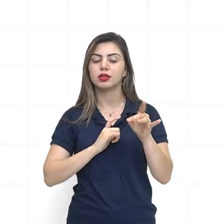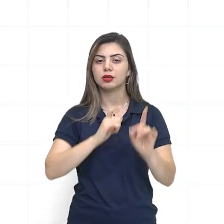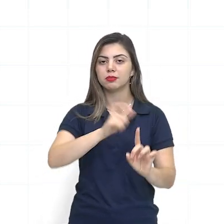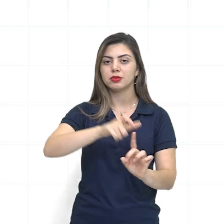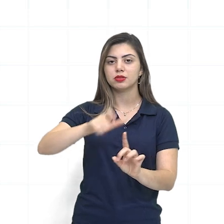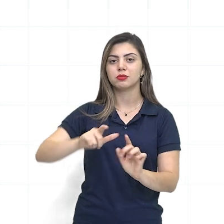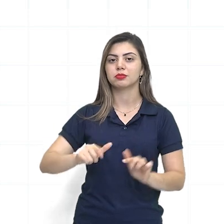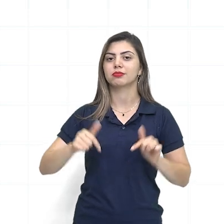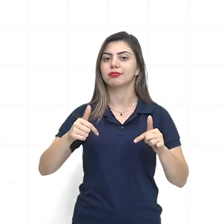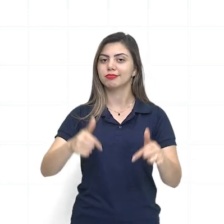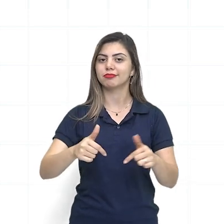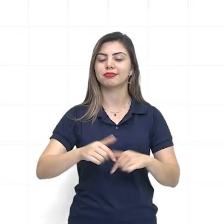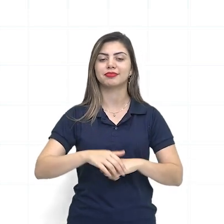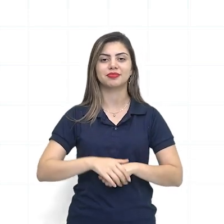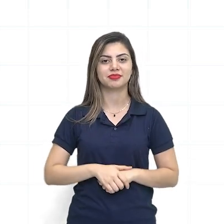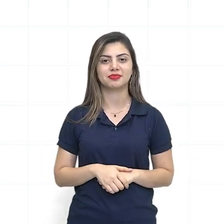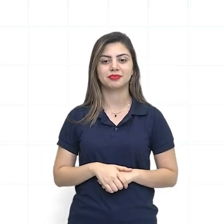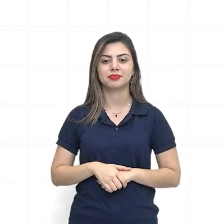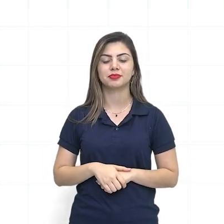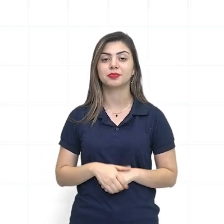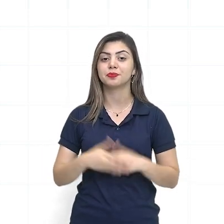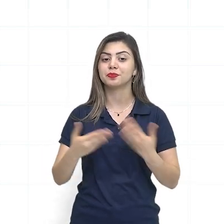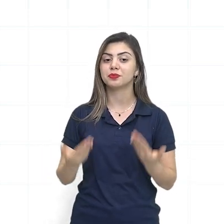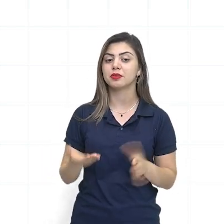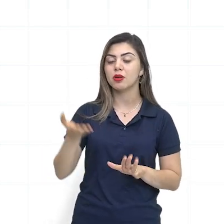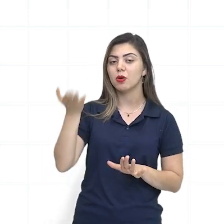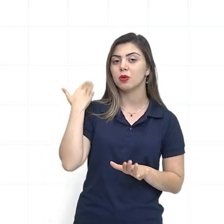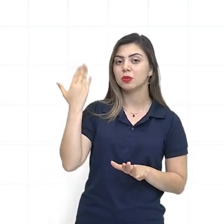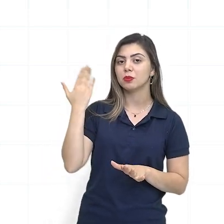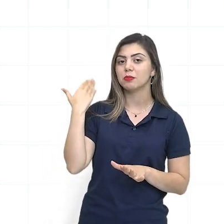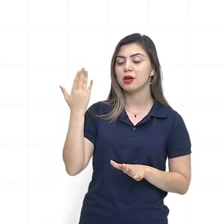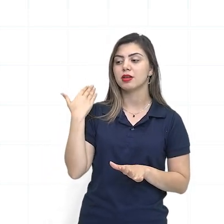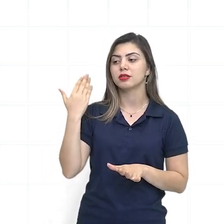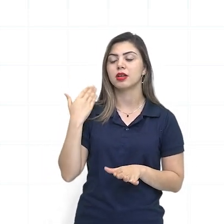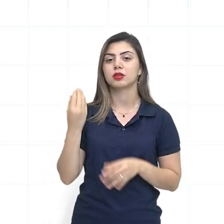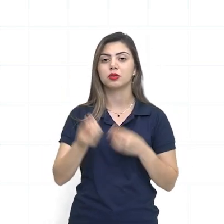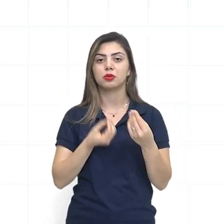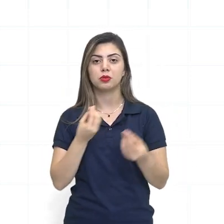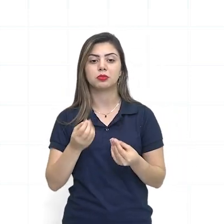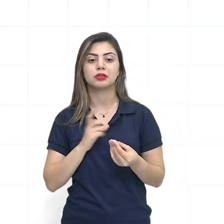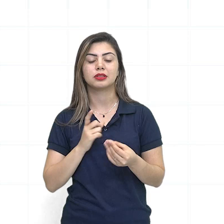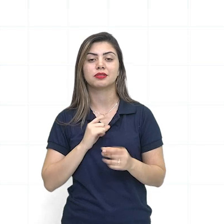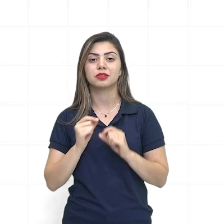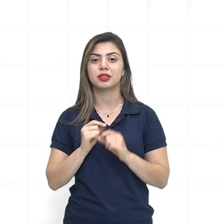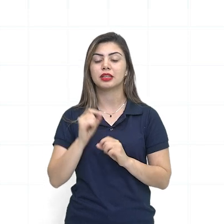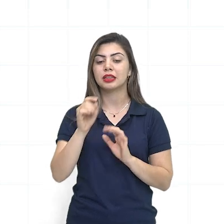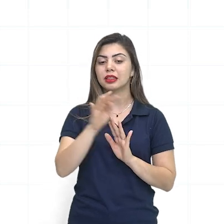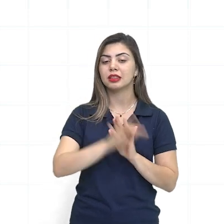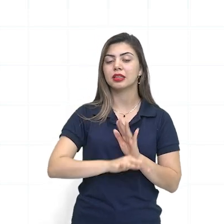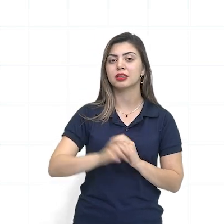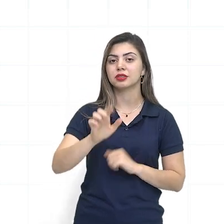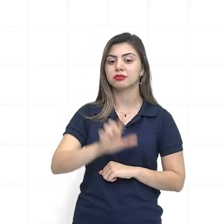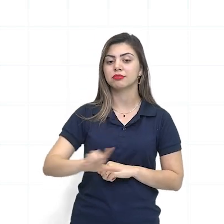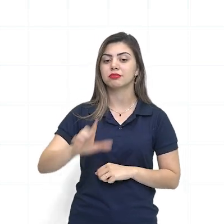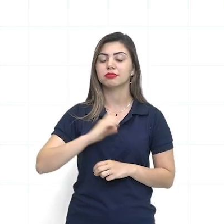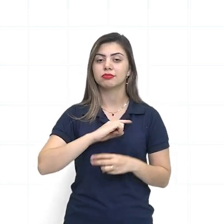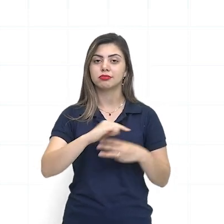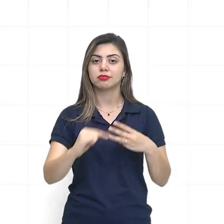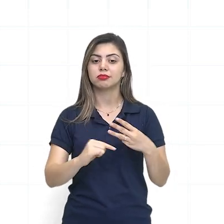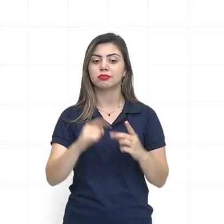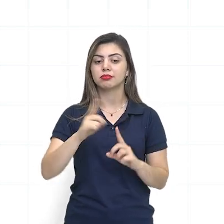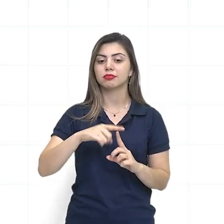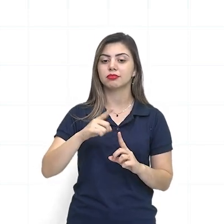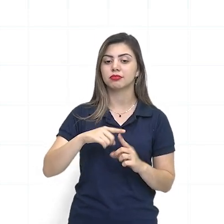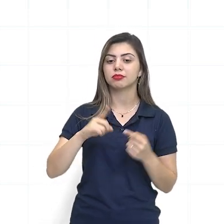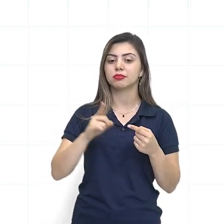ações na história. Então, na Antiguidade Clássica, os textos literários dividiam-se em 3 gêneros: